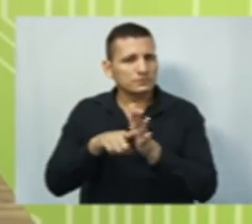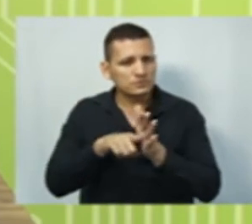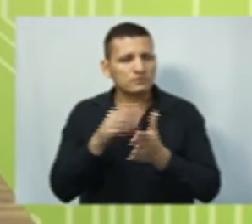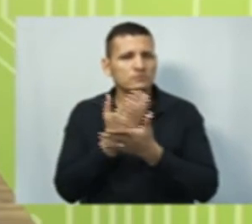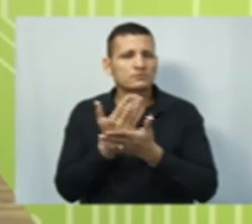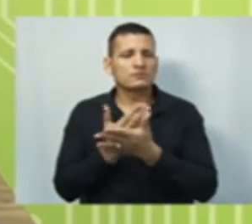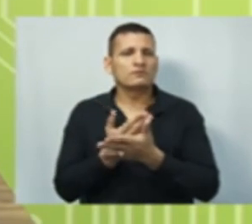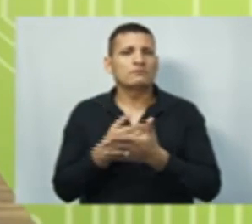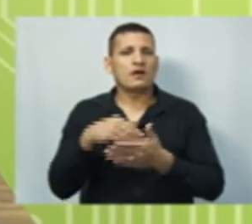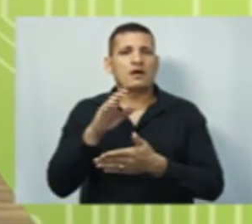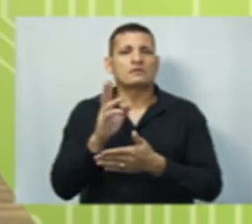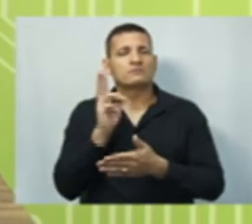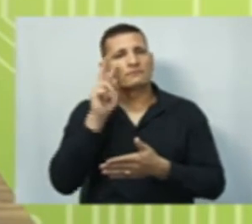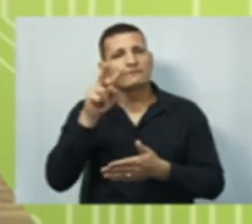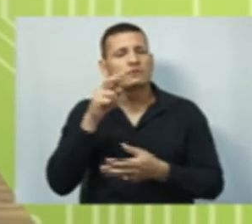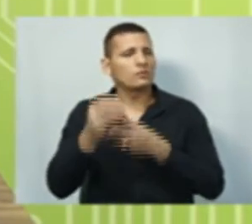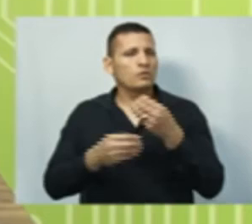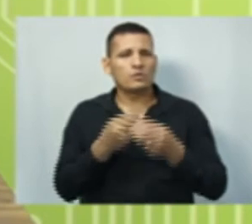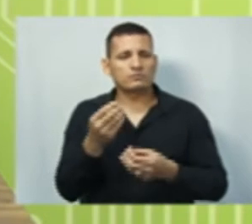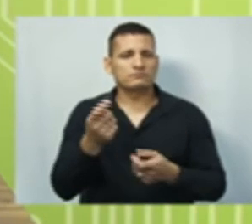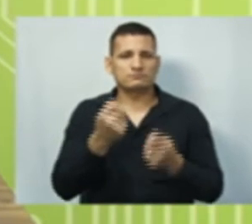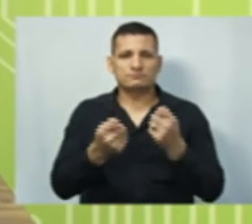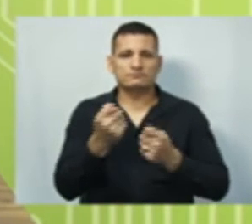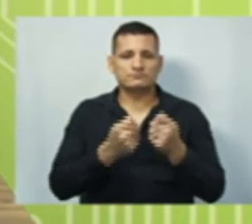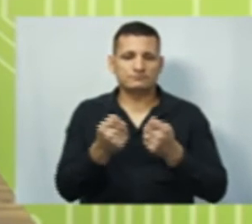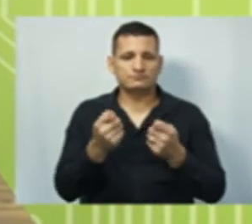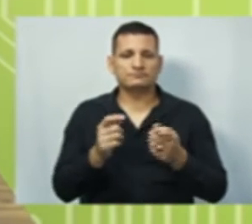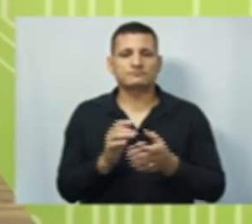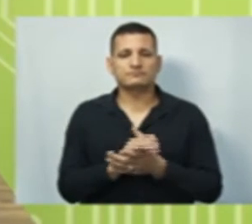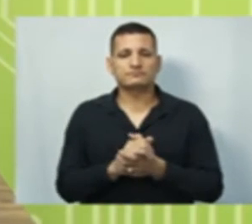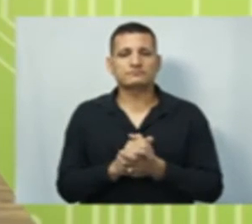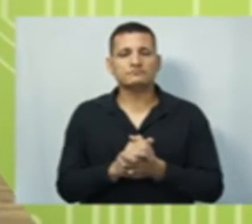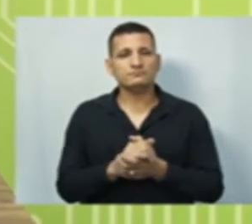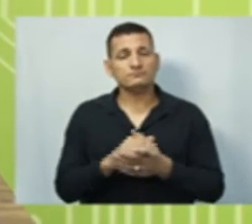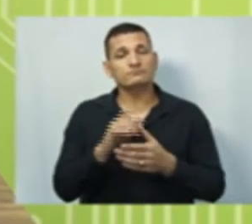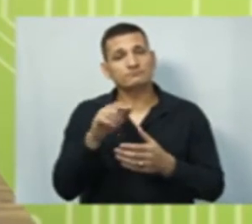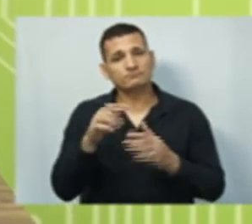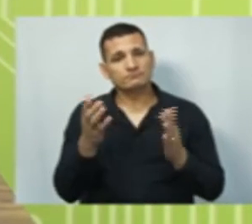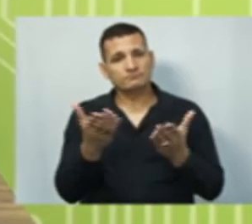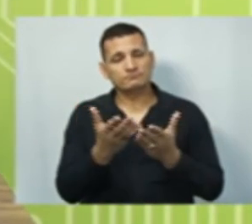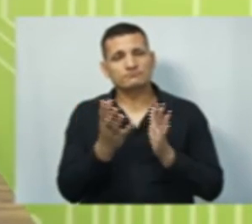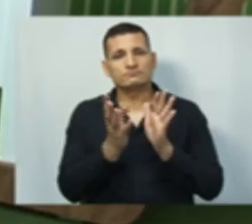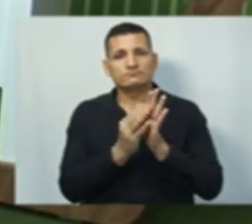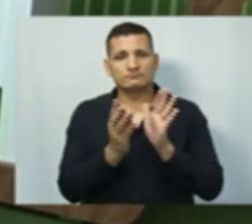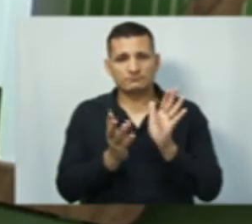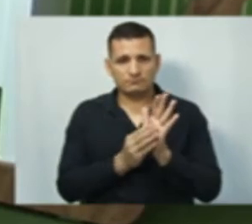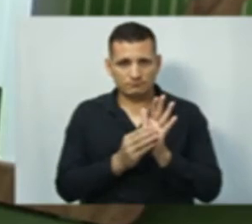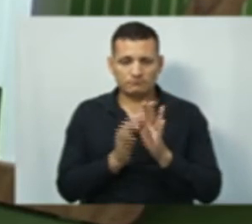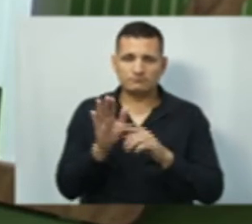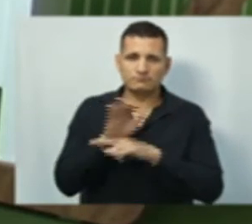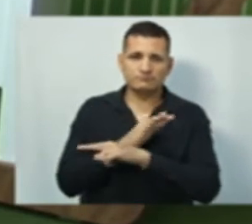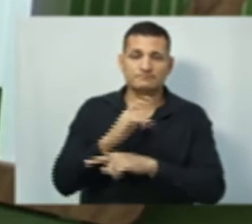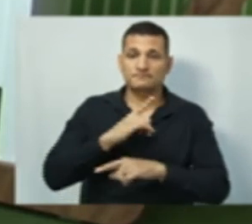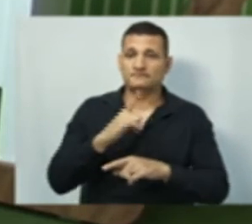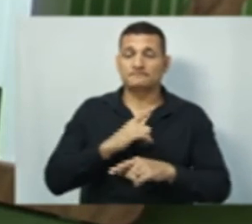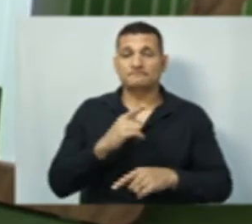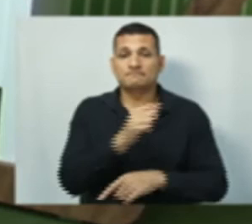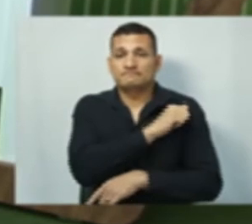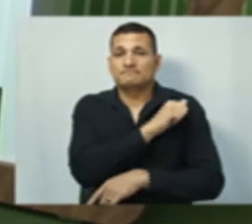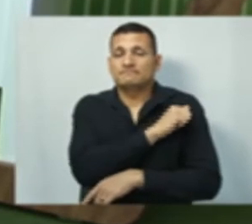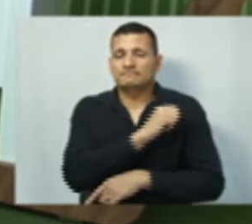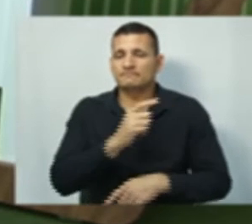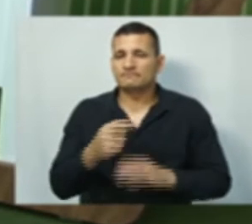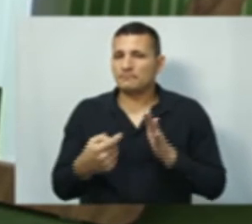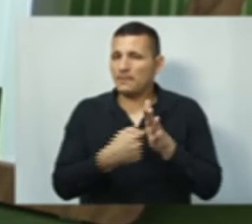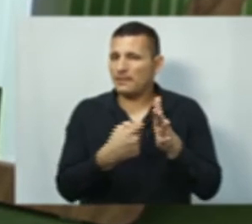de como está a saúde da nossa economia. Pessoal, esse é o conteúdo que a gente tinha para discutir. Temos mais alguma participação, professora? O